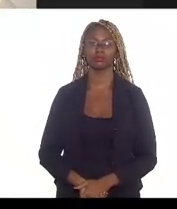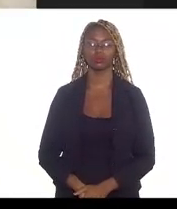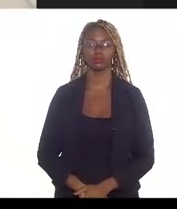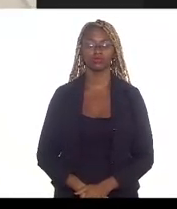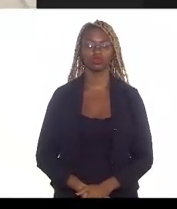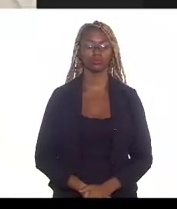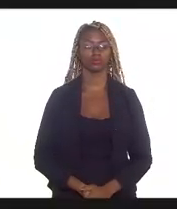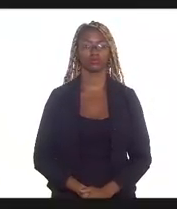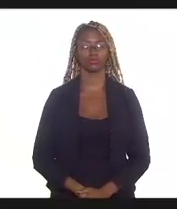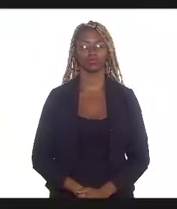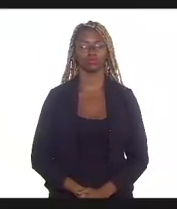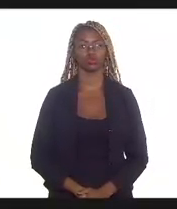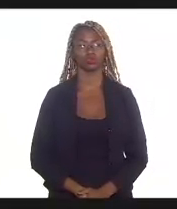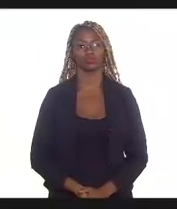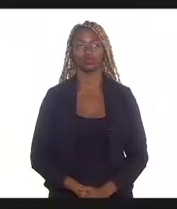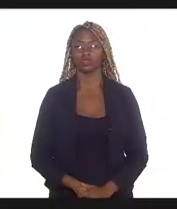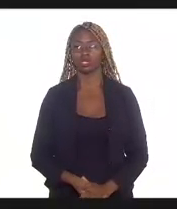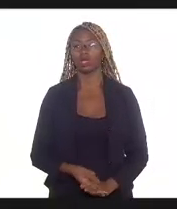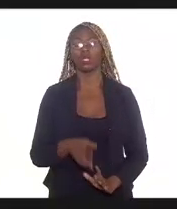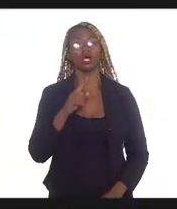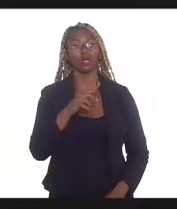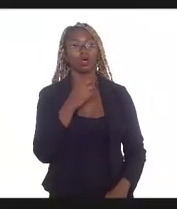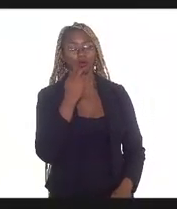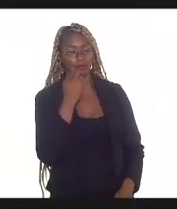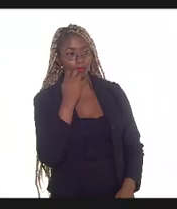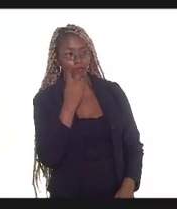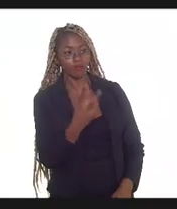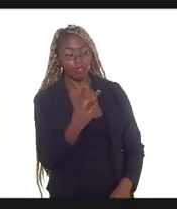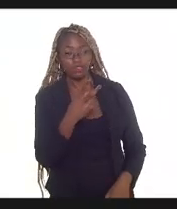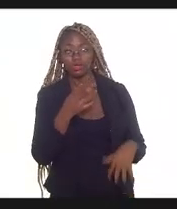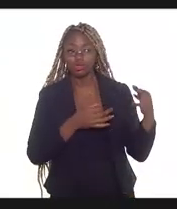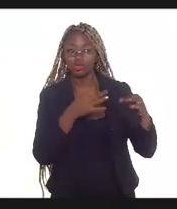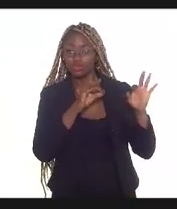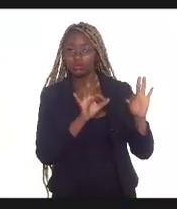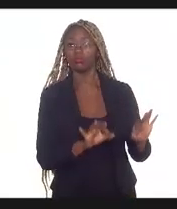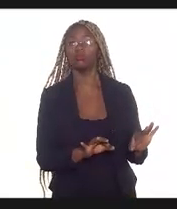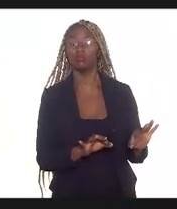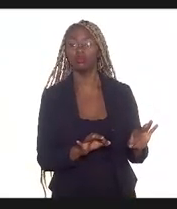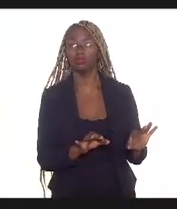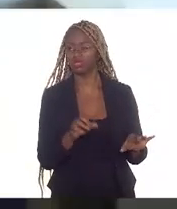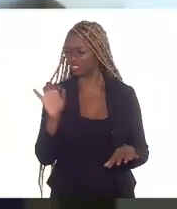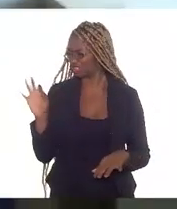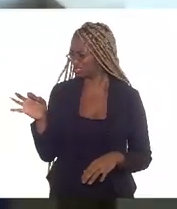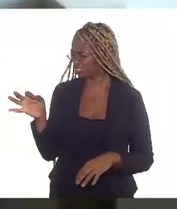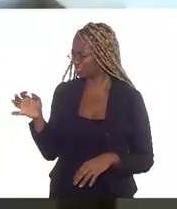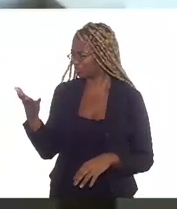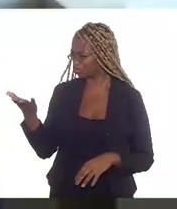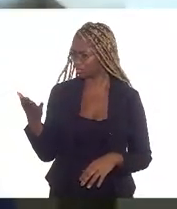O parecer, ela é prejudicabilidade. É isso, deputado Luiz Paulo? É, porque